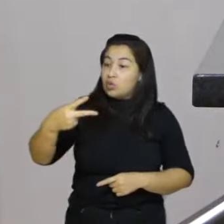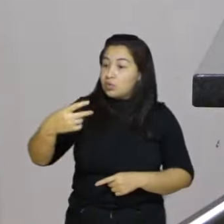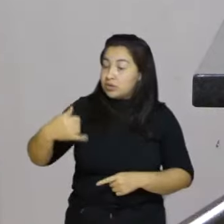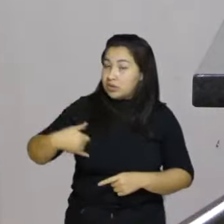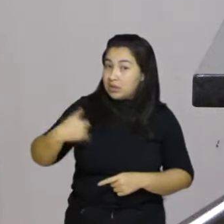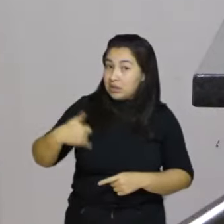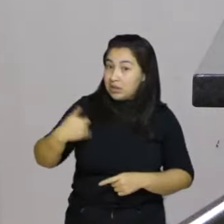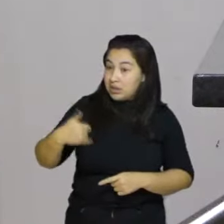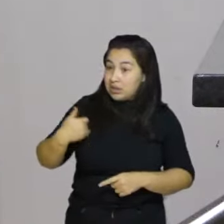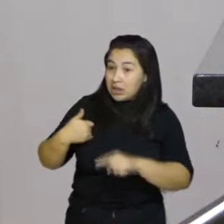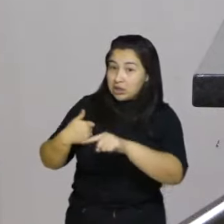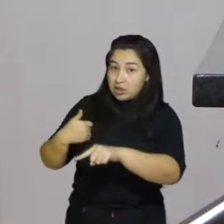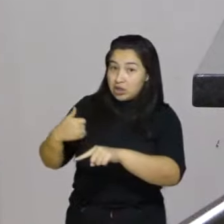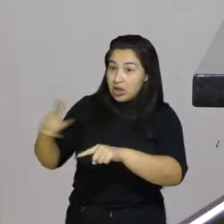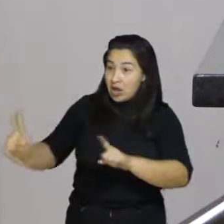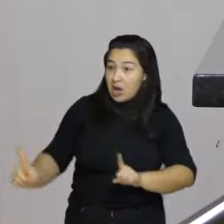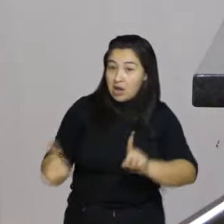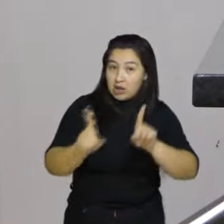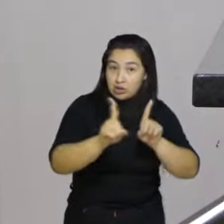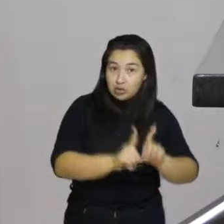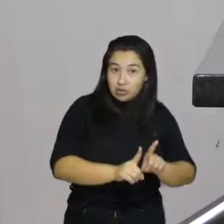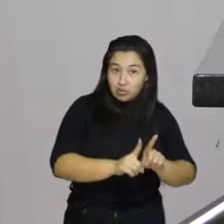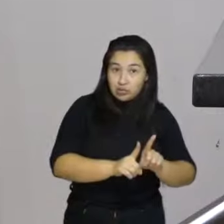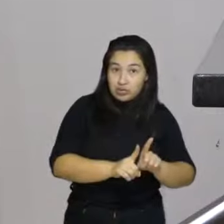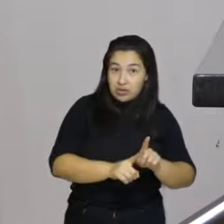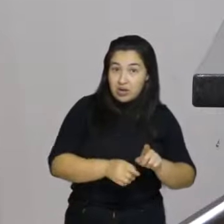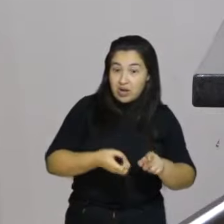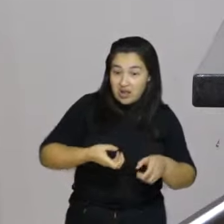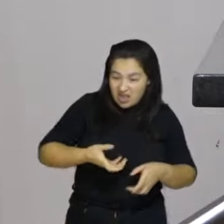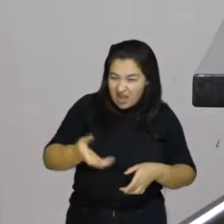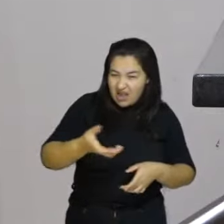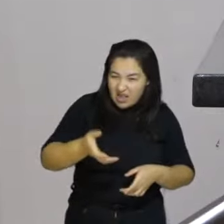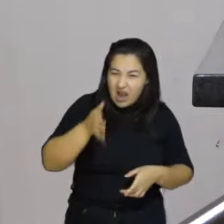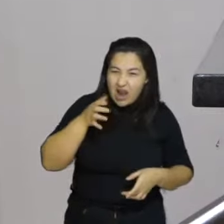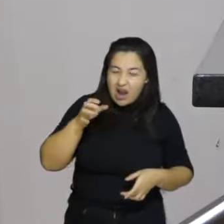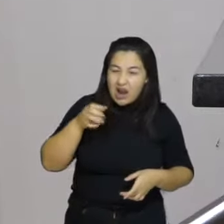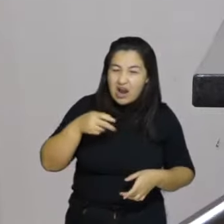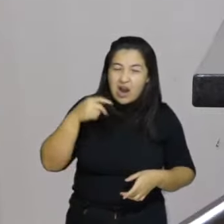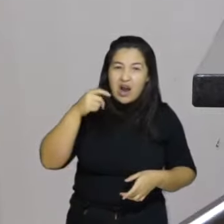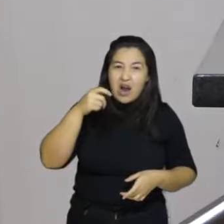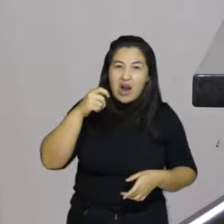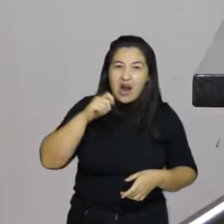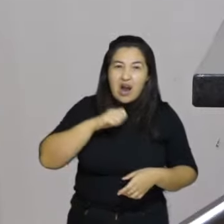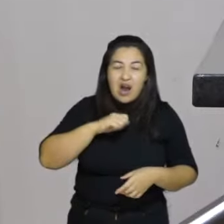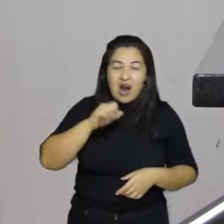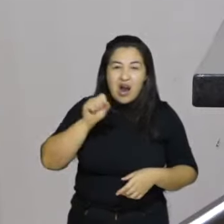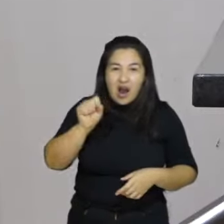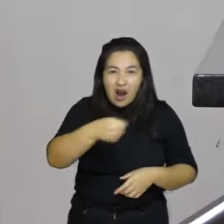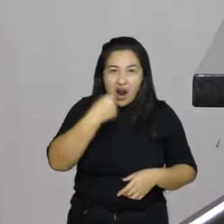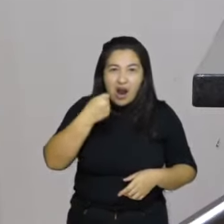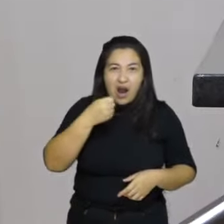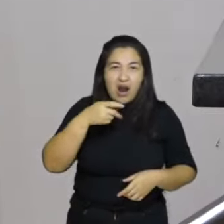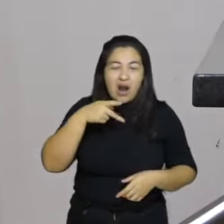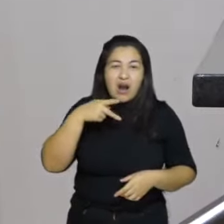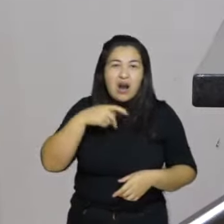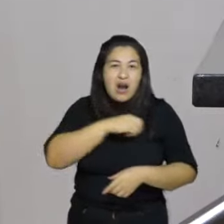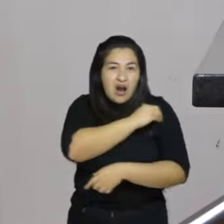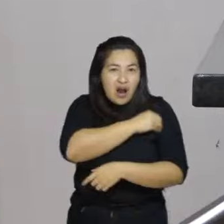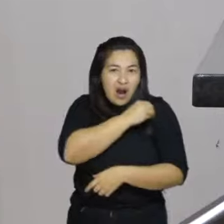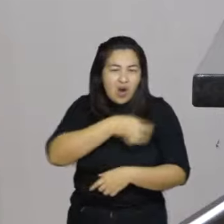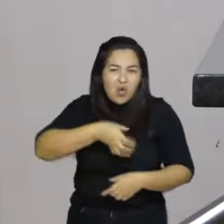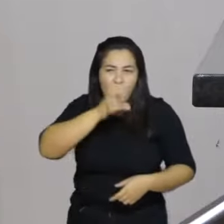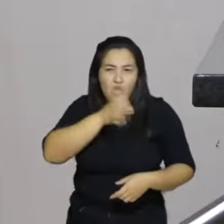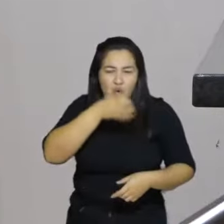embebedar drogar e estuprar ela foi press Solto Na audiência de Custódia esse esse estrupador aqui Solto Na